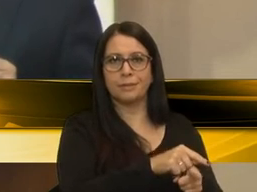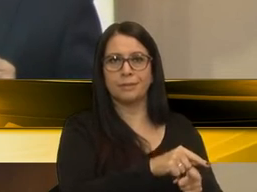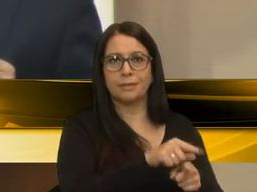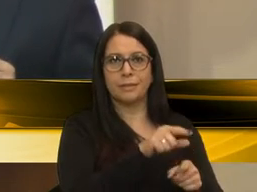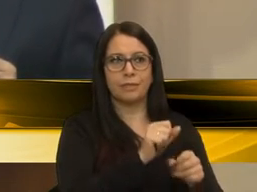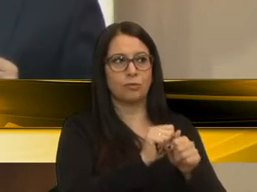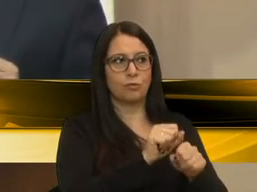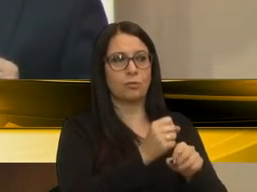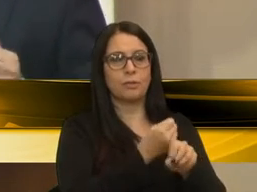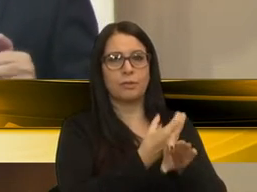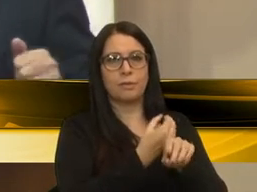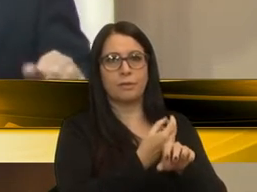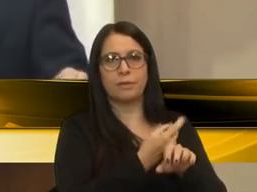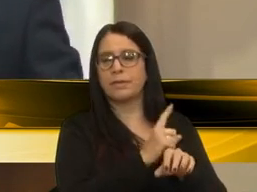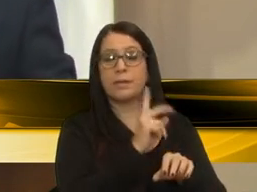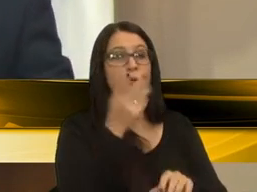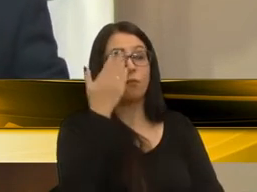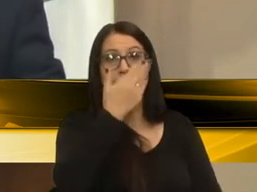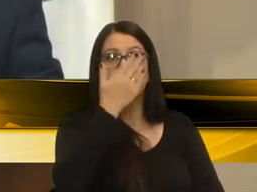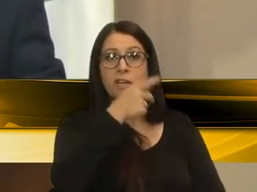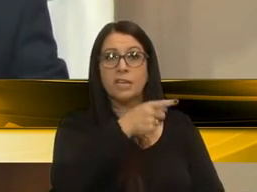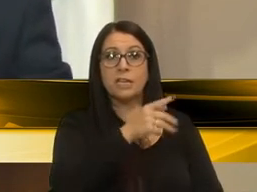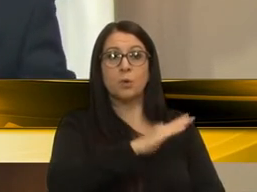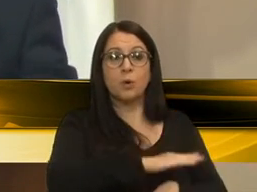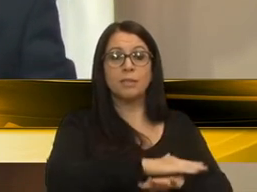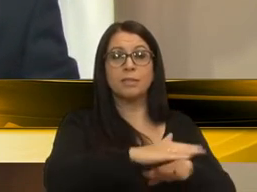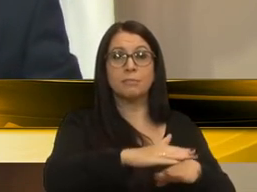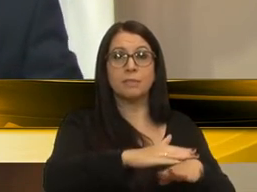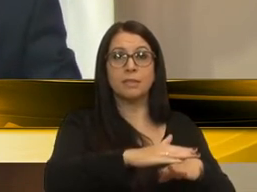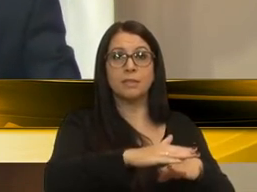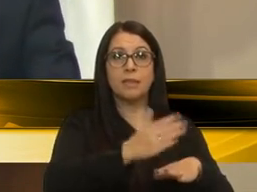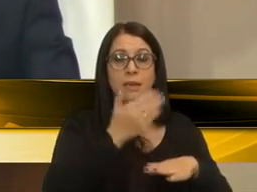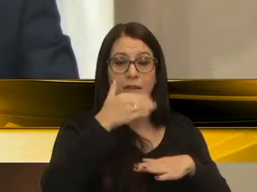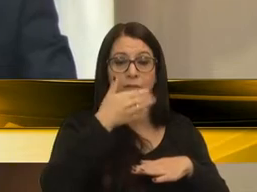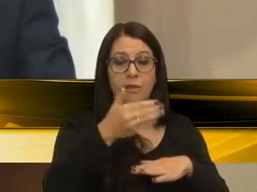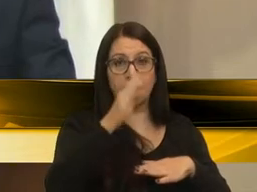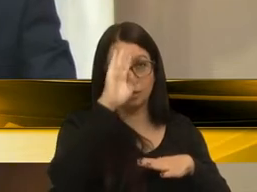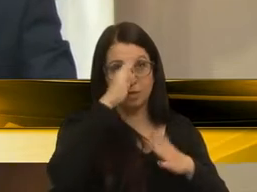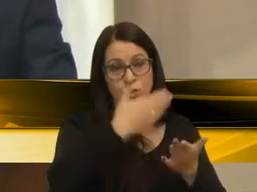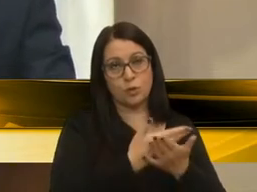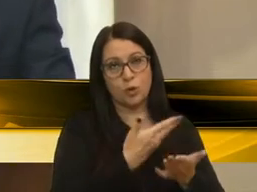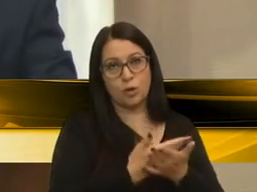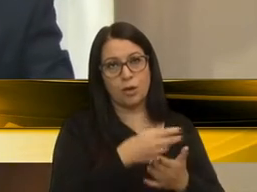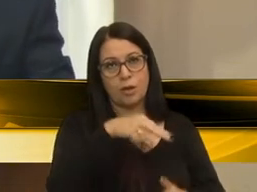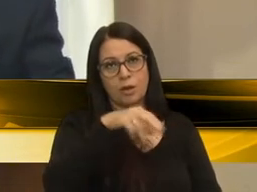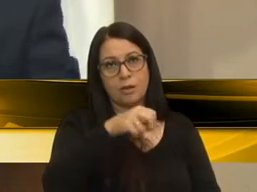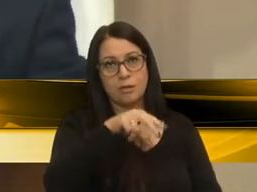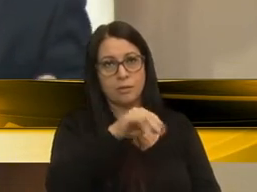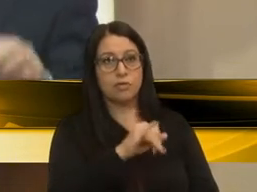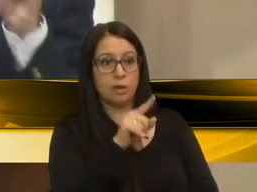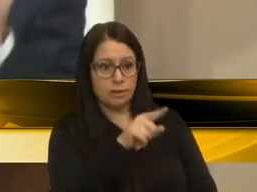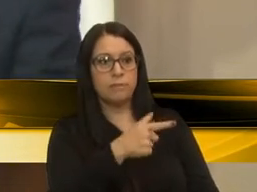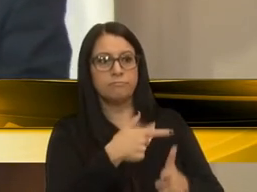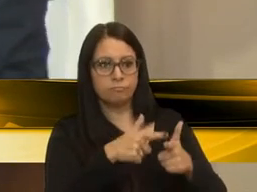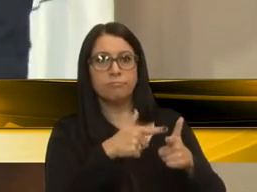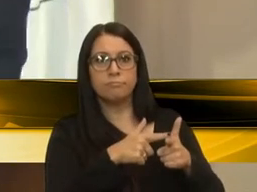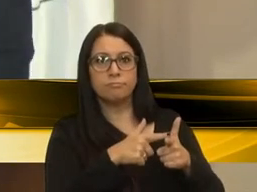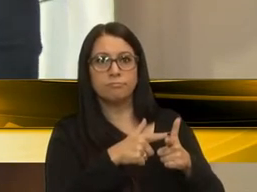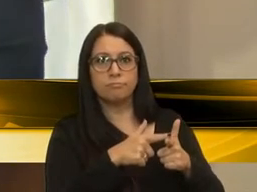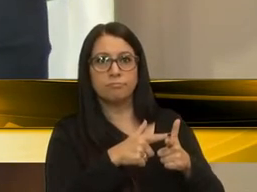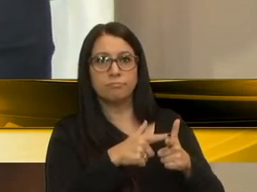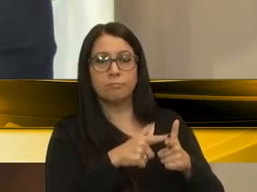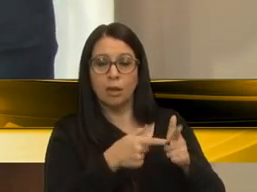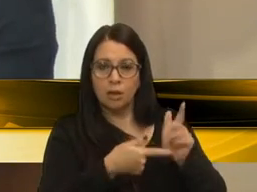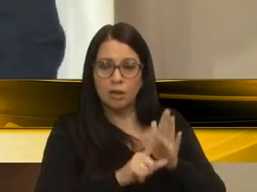SMED, não vê aquele calçamento público em frente à escola Nandi, que aquilo sim é um problema. Então, antes